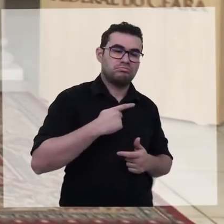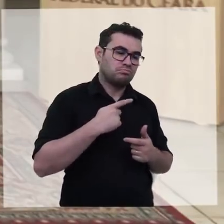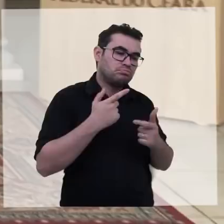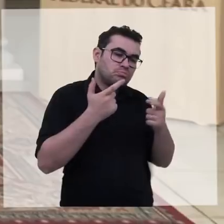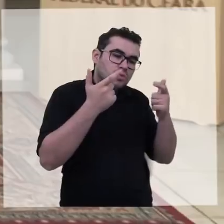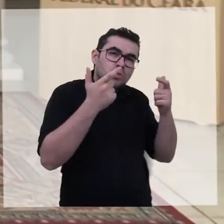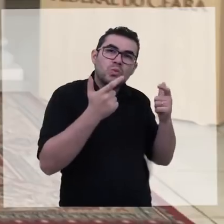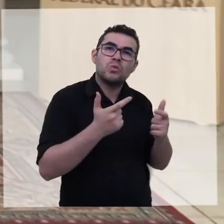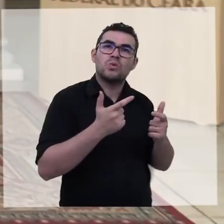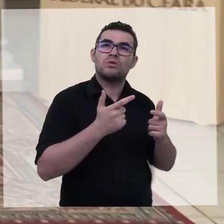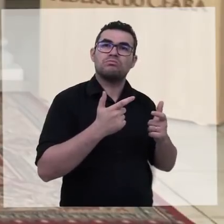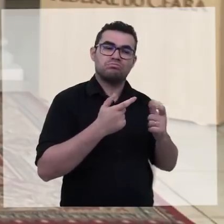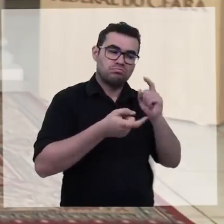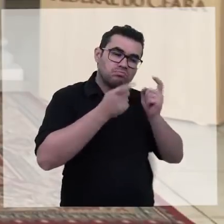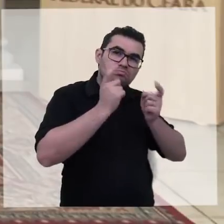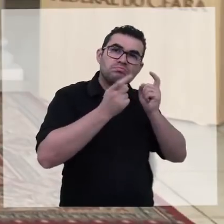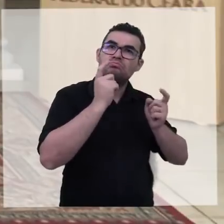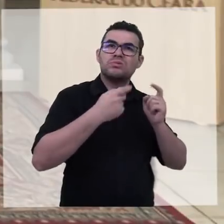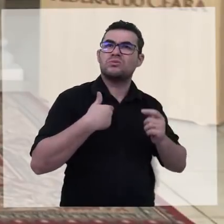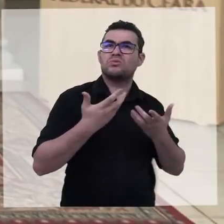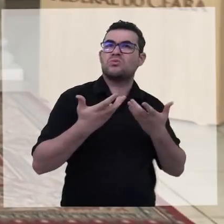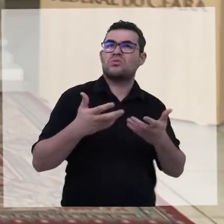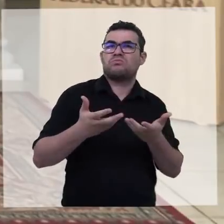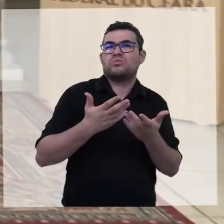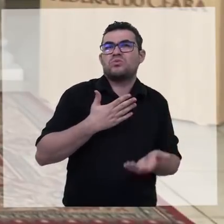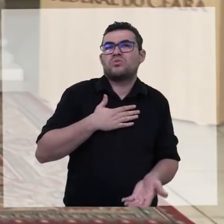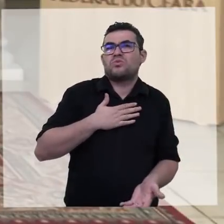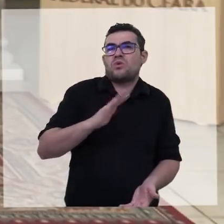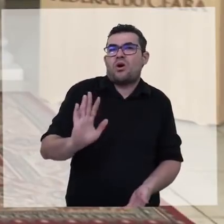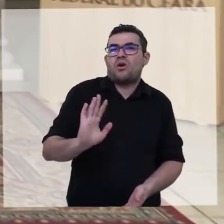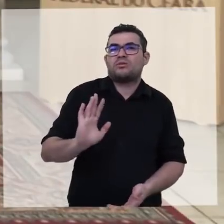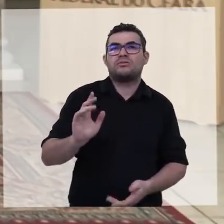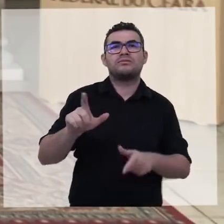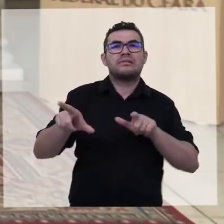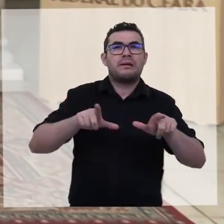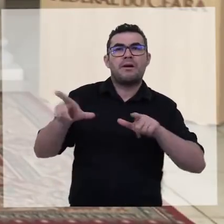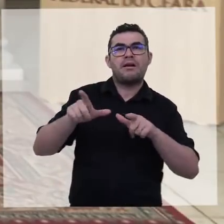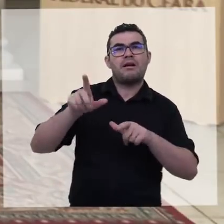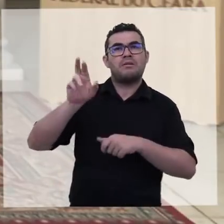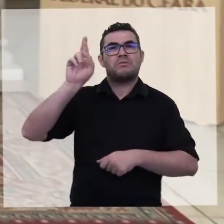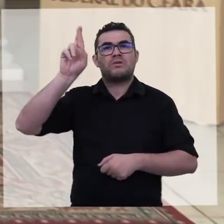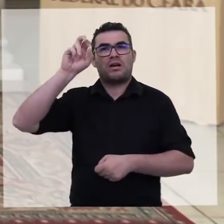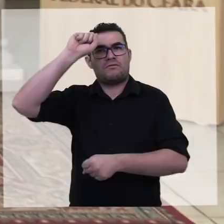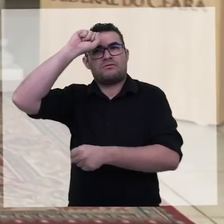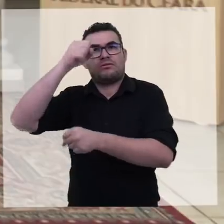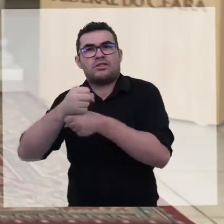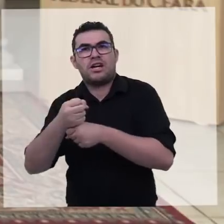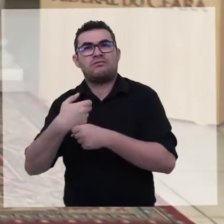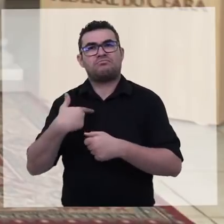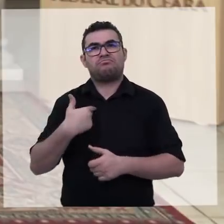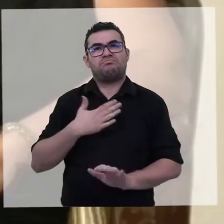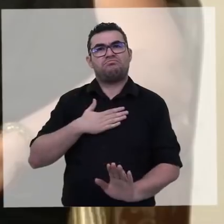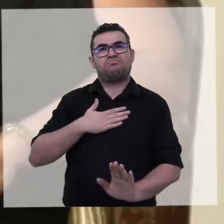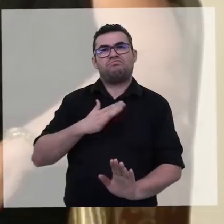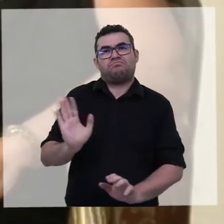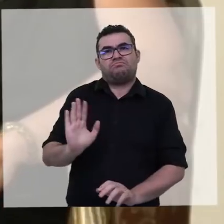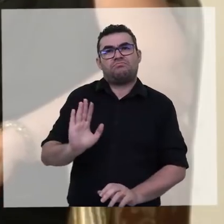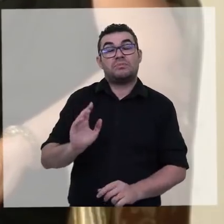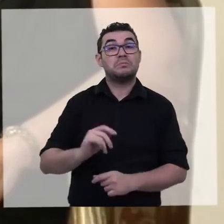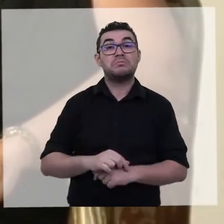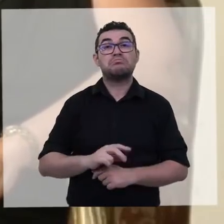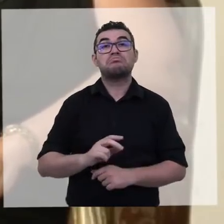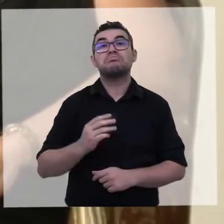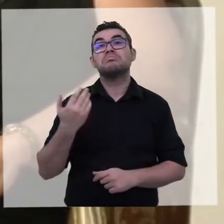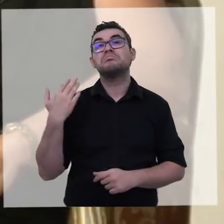meu canto, assim, E então, teve um professor do departamento de fitotecnia, que ele